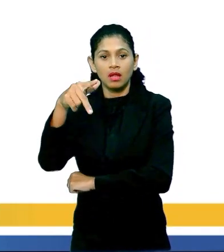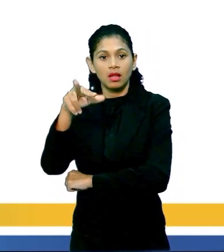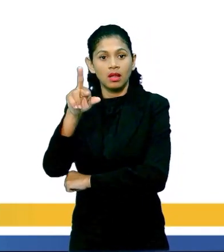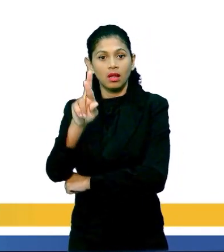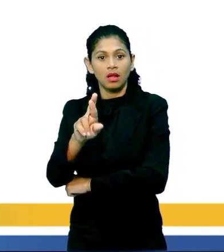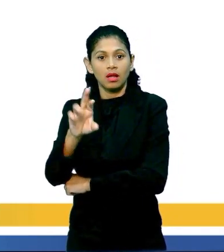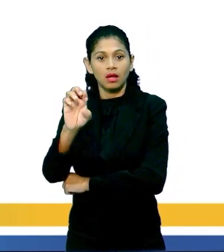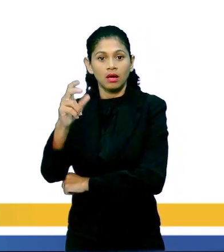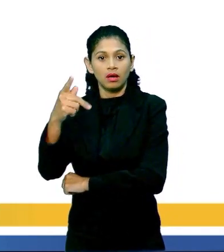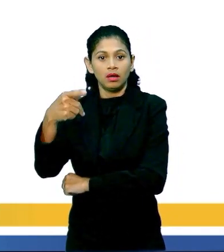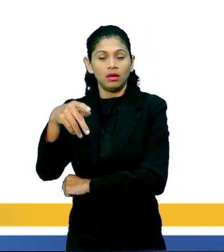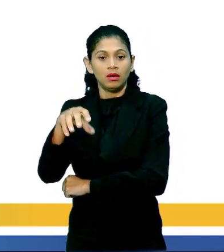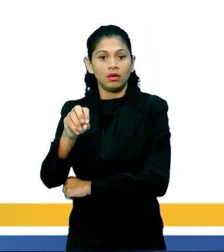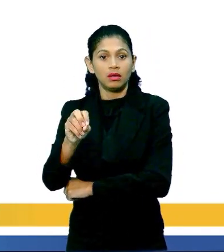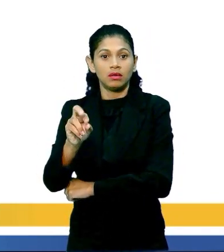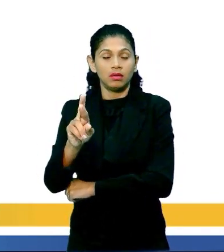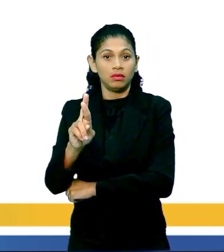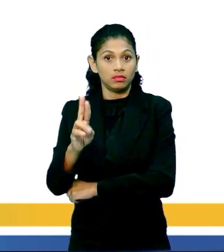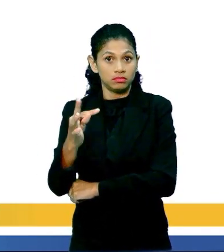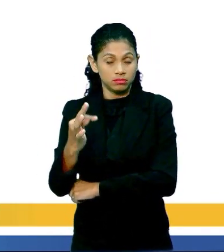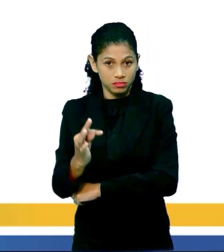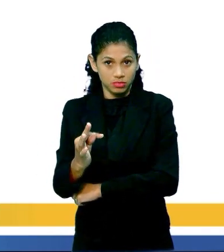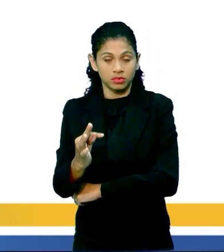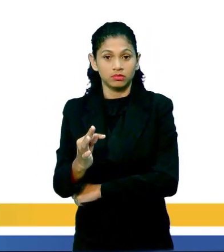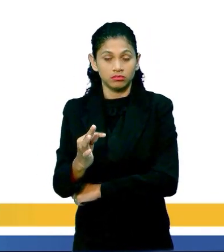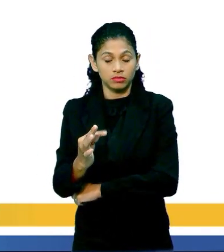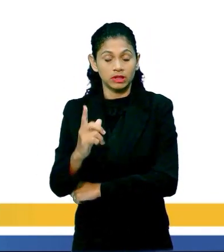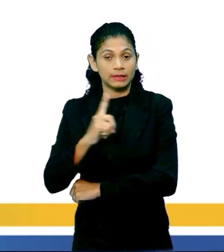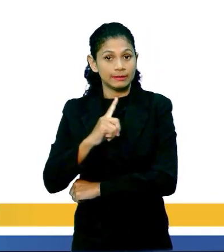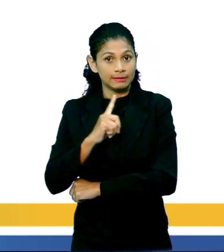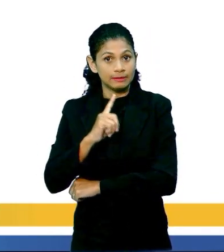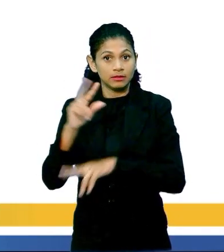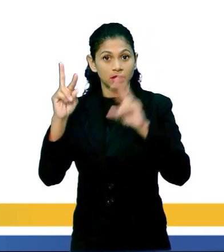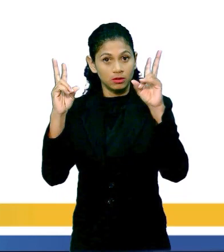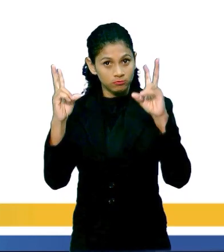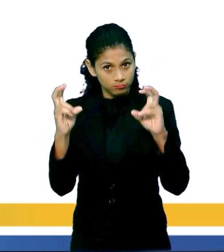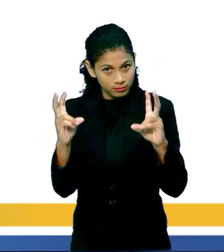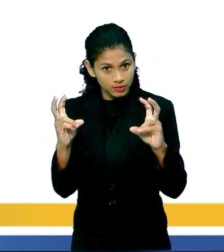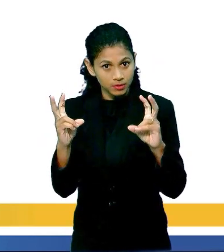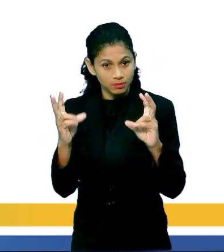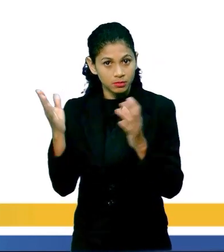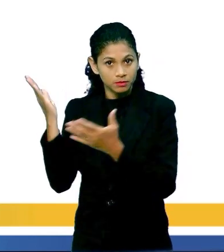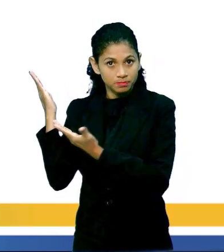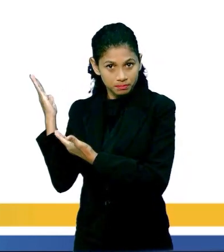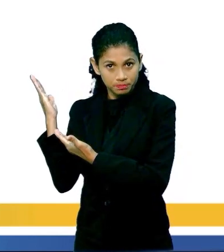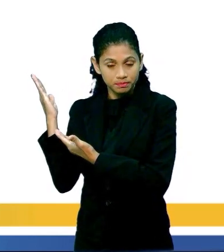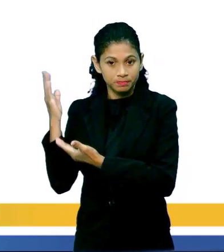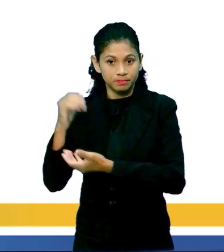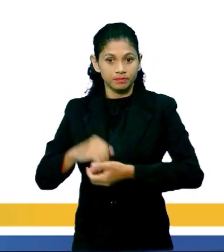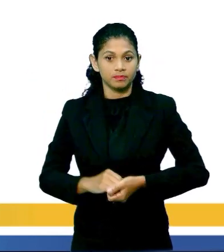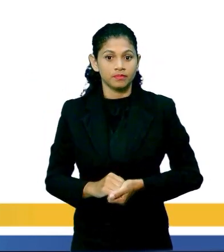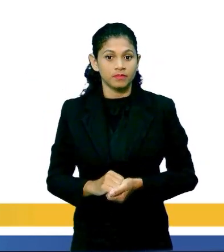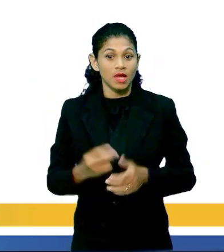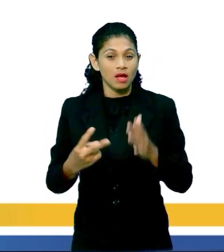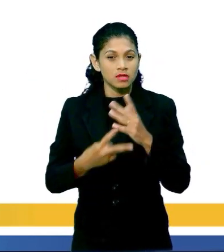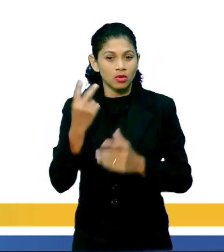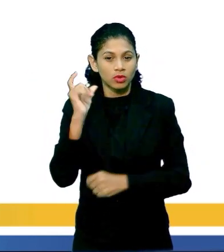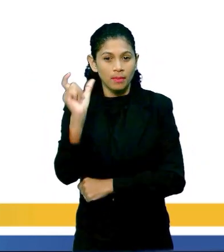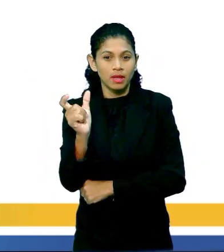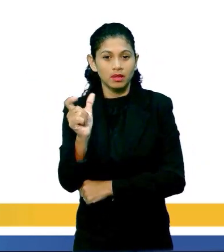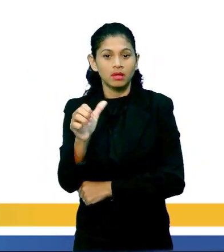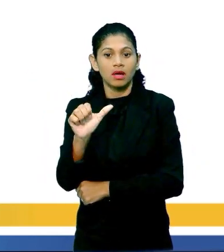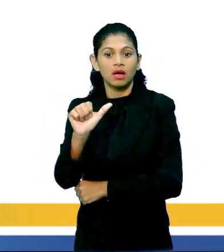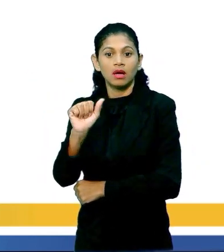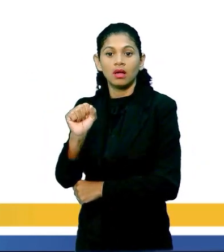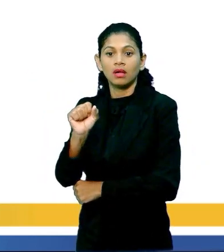A palavra report, ela se encontra exatamente no título do texto. E a segunda, que é